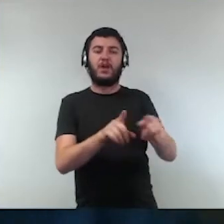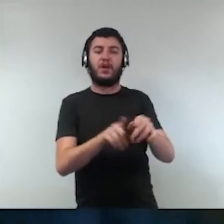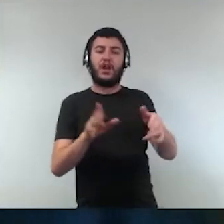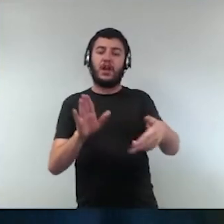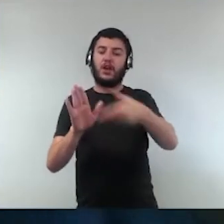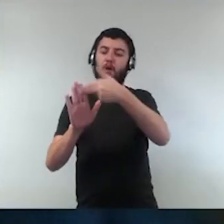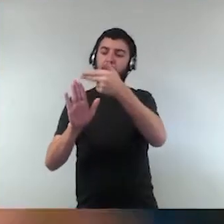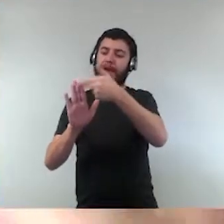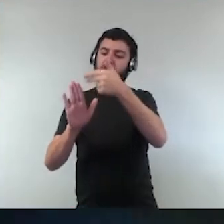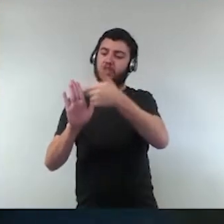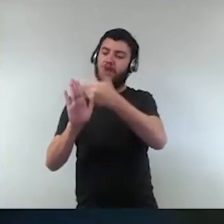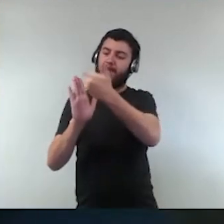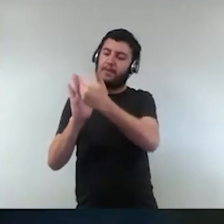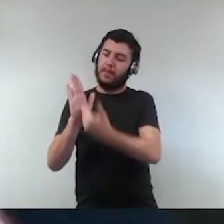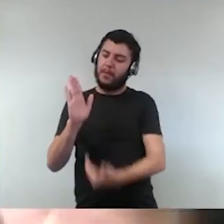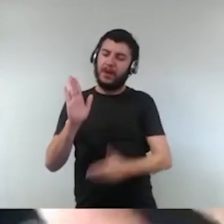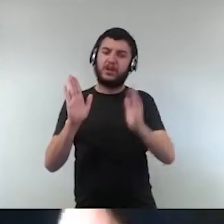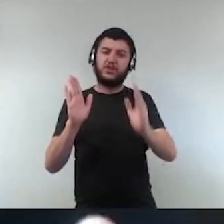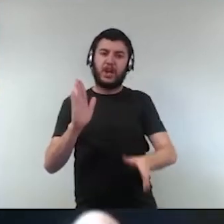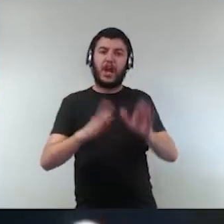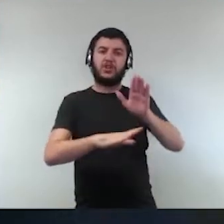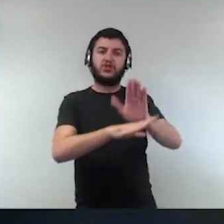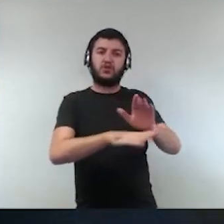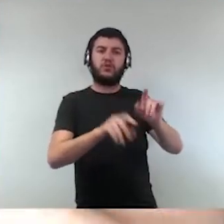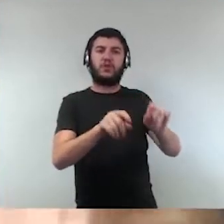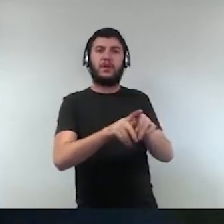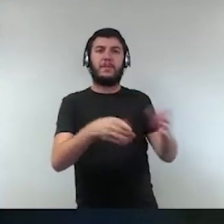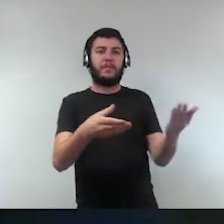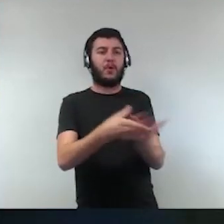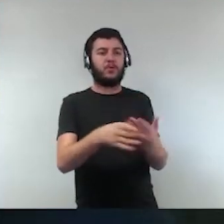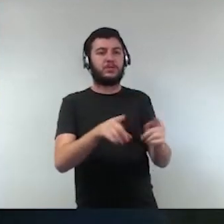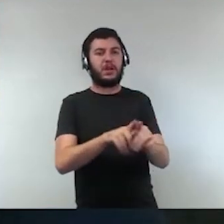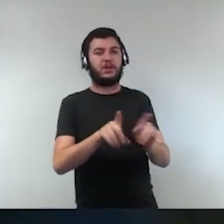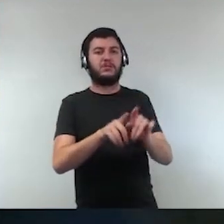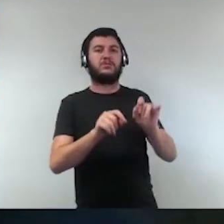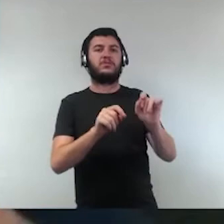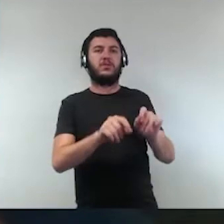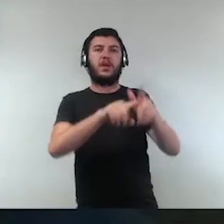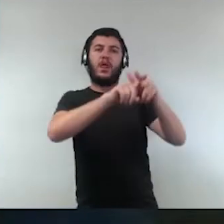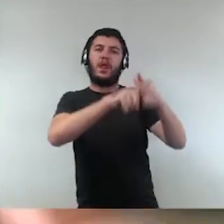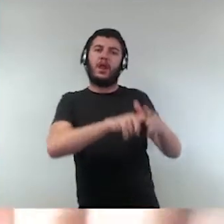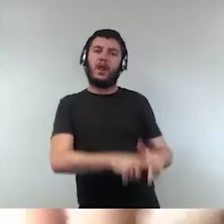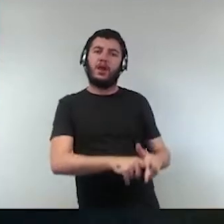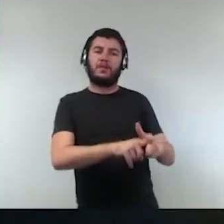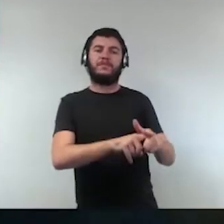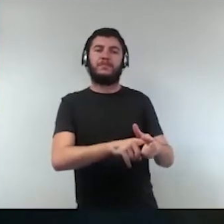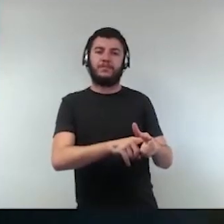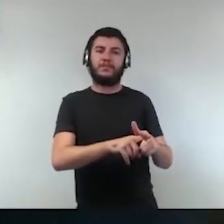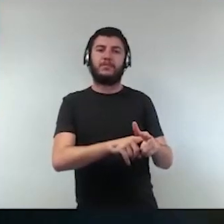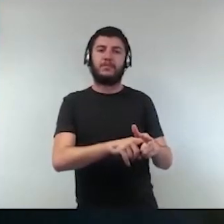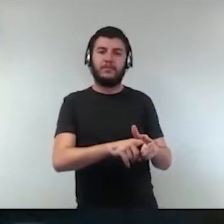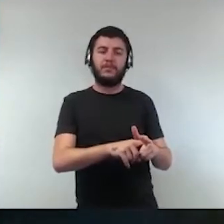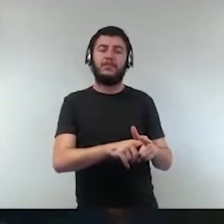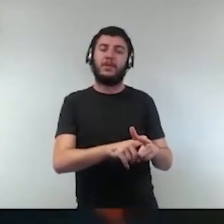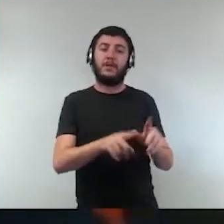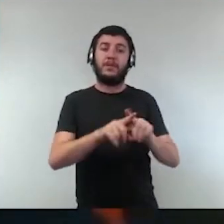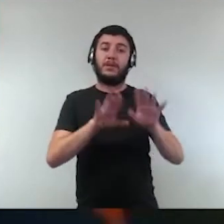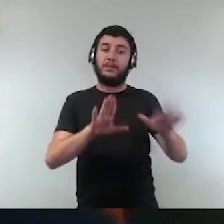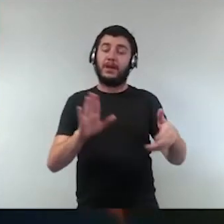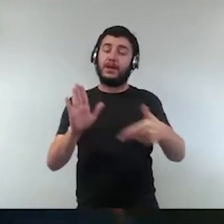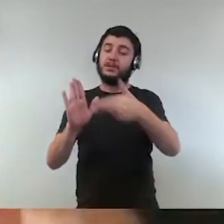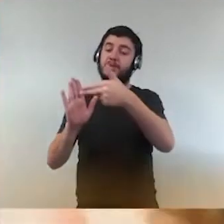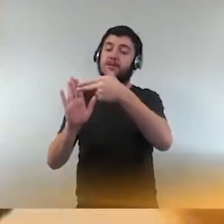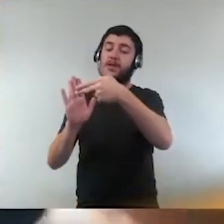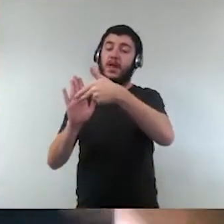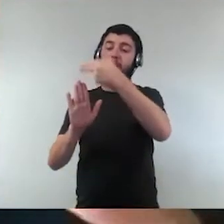normativa que permite uma flexibilidade do processo a algumas peculiaridades. E é essa infraestrutura